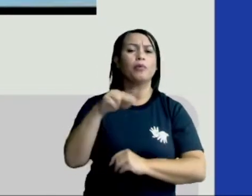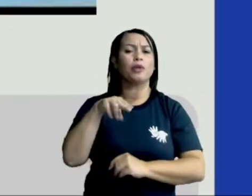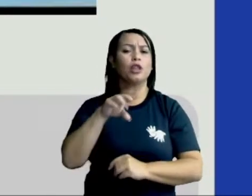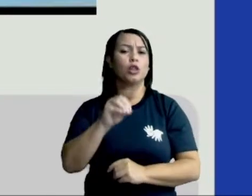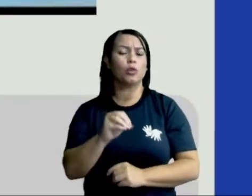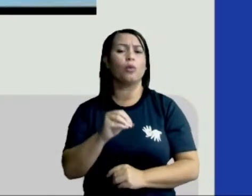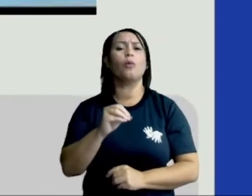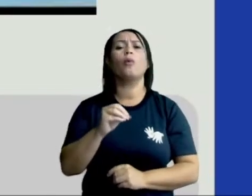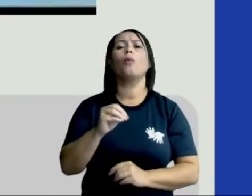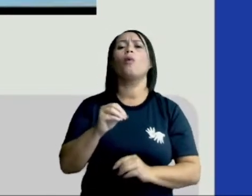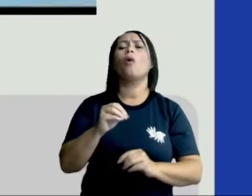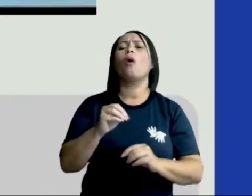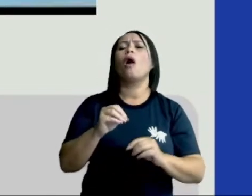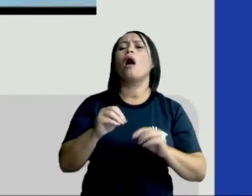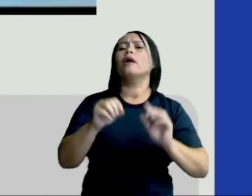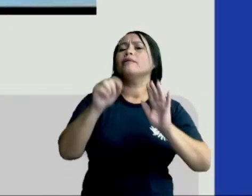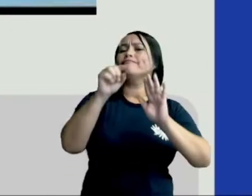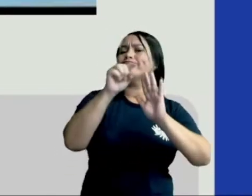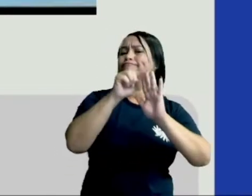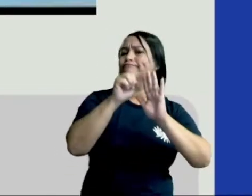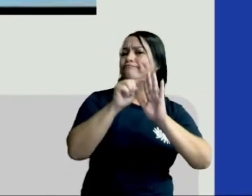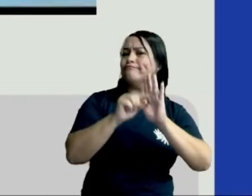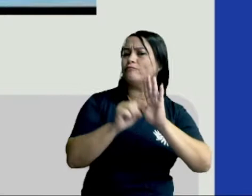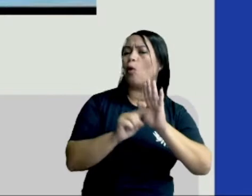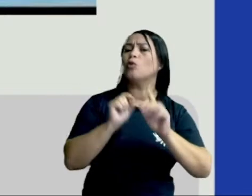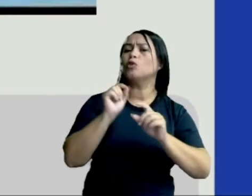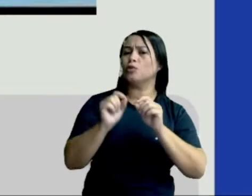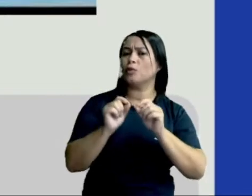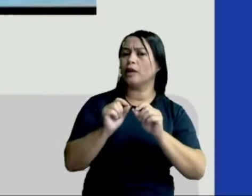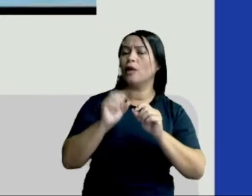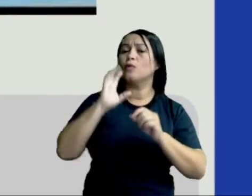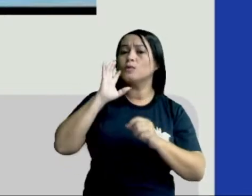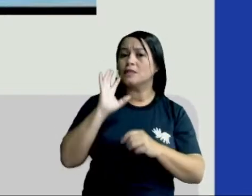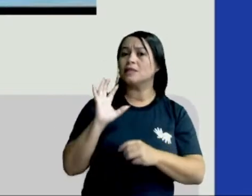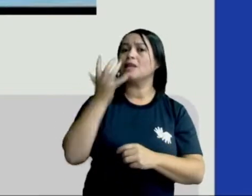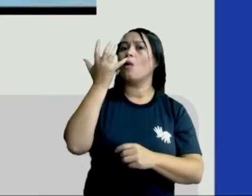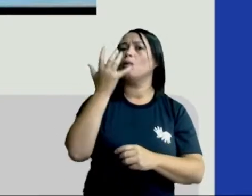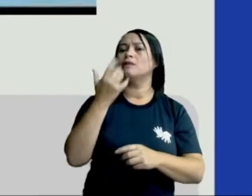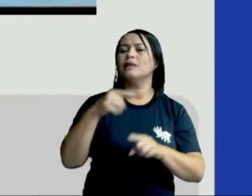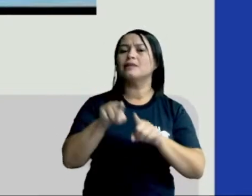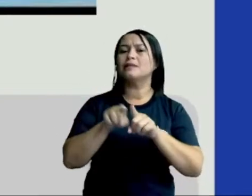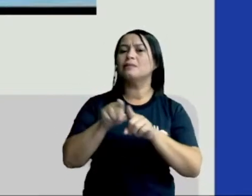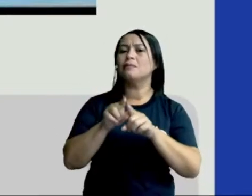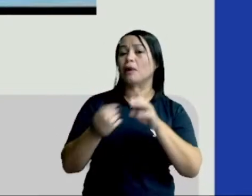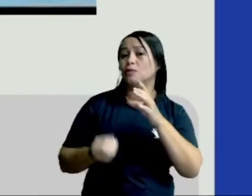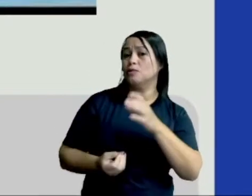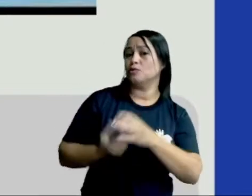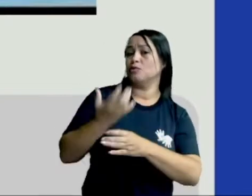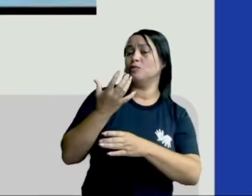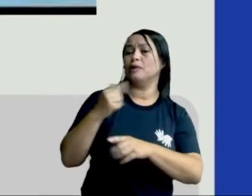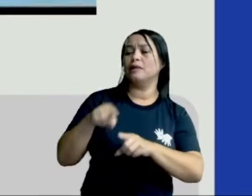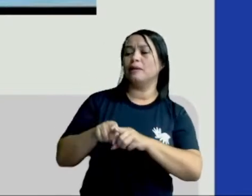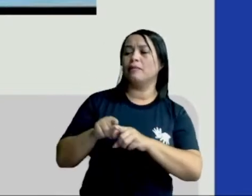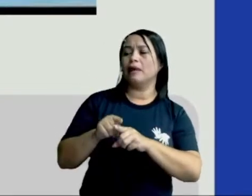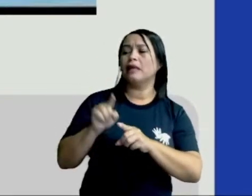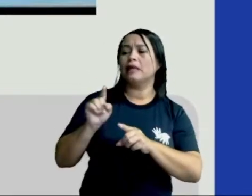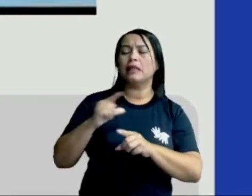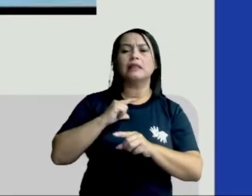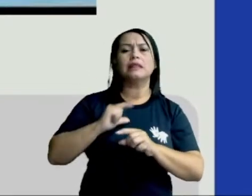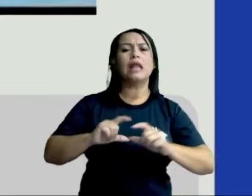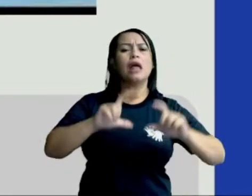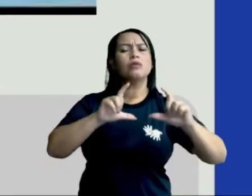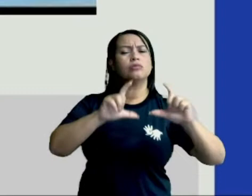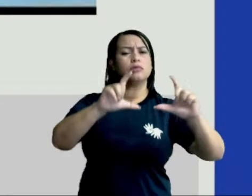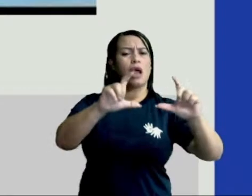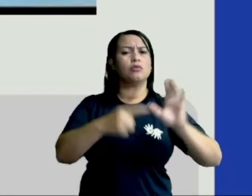sobre os seus feitos, né? Eu destaquei esse trecho aí porque ele